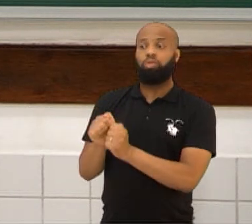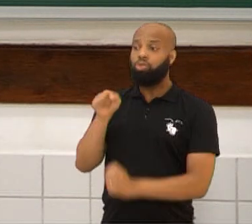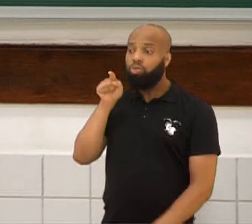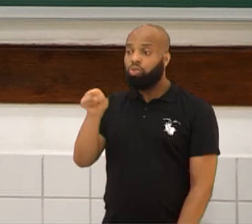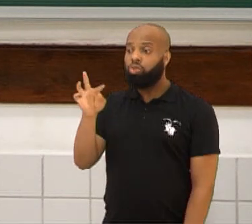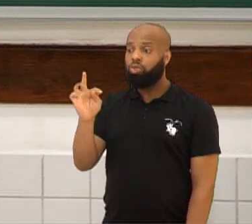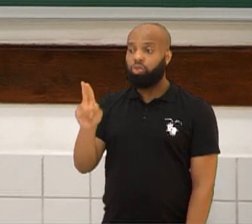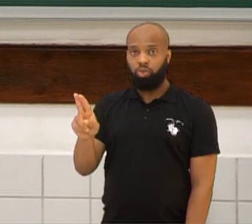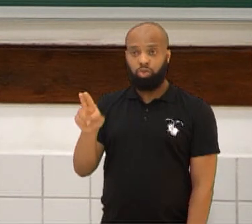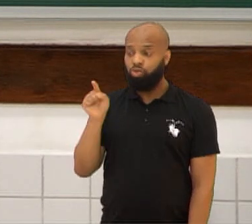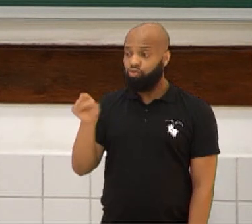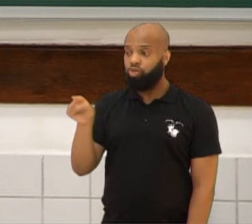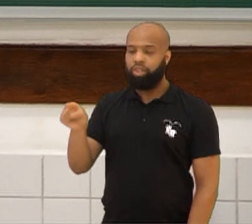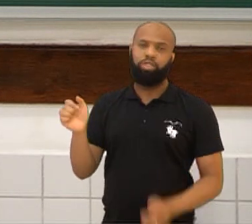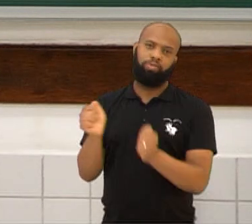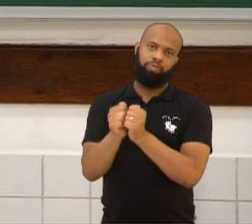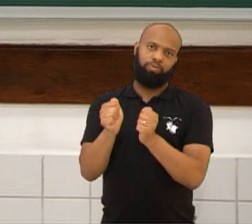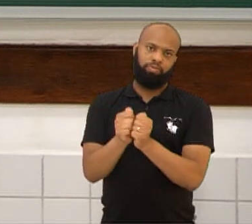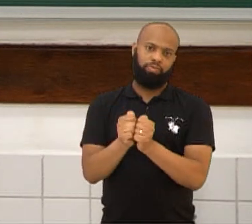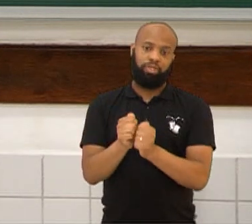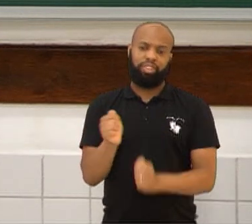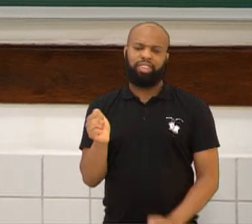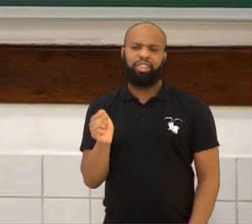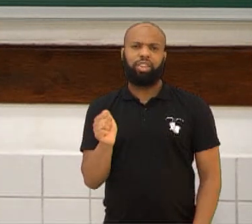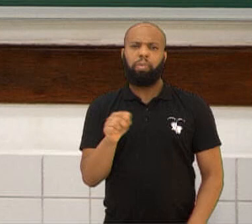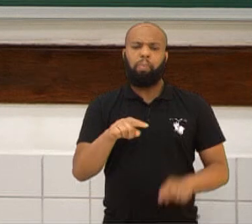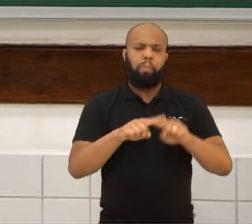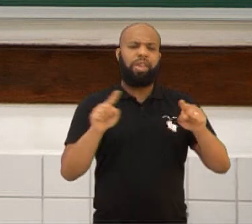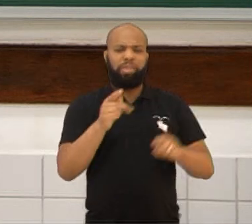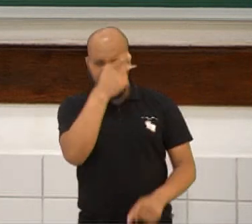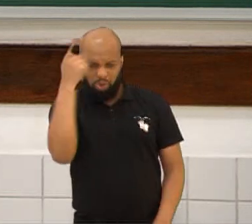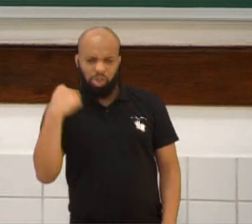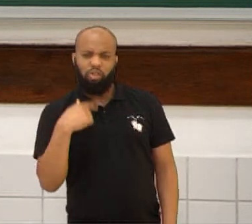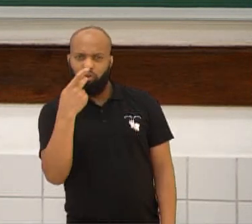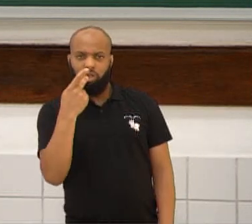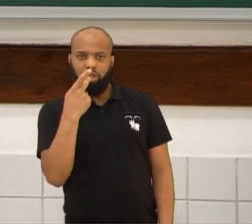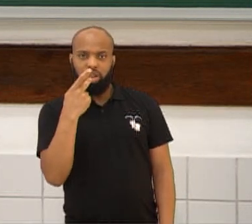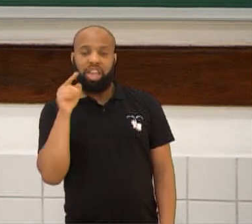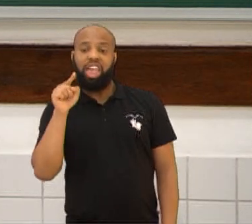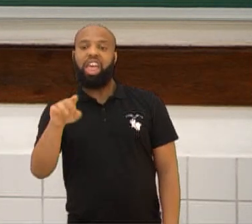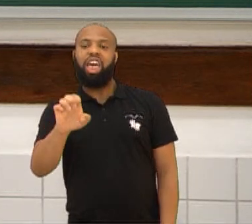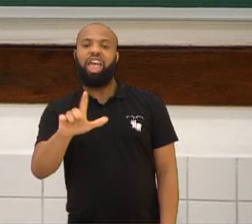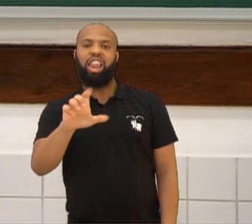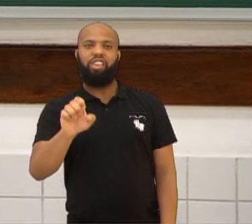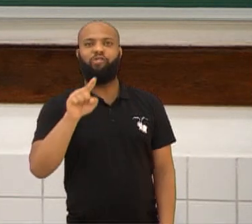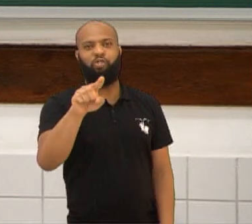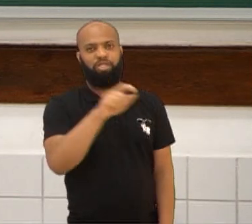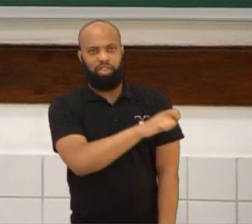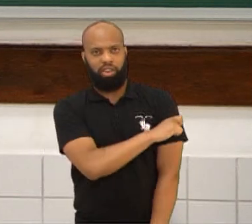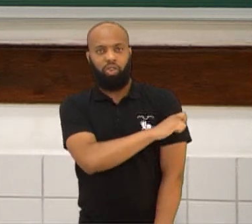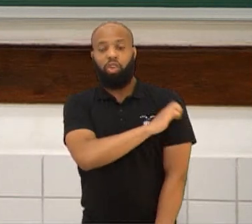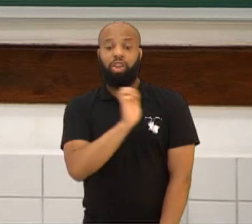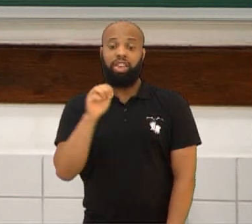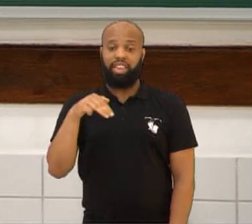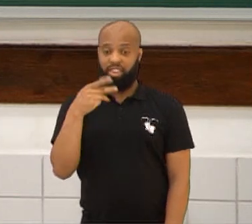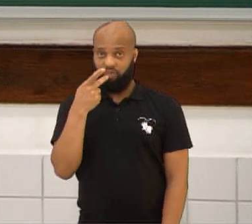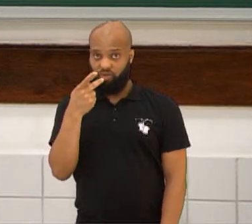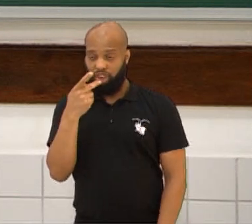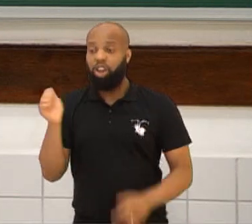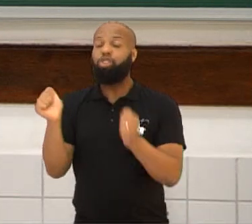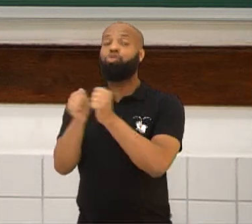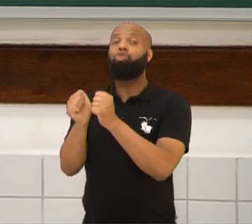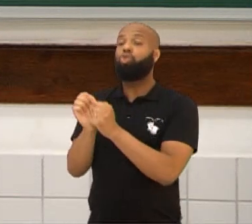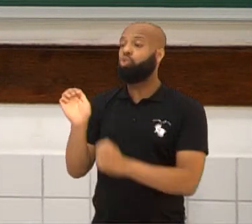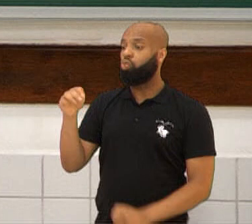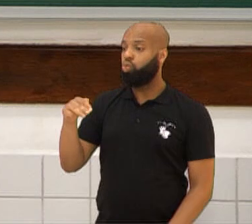Tu, que é o você que está do meu lado. E de quem eu falei? Ele, que é você, o aluno. Quem fala, com quem